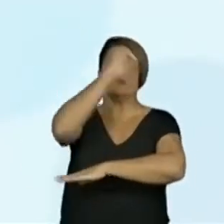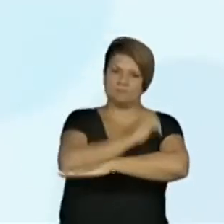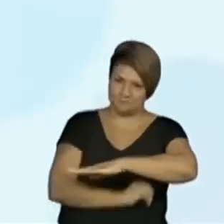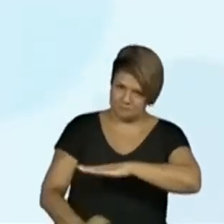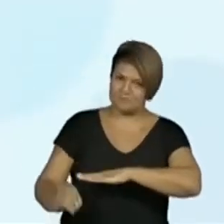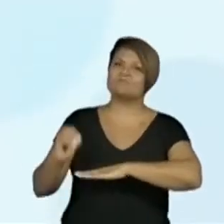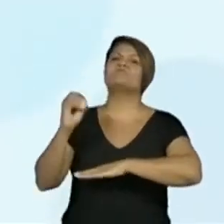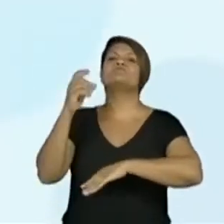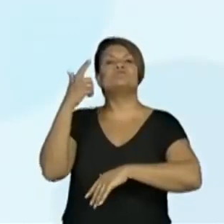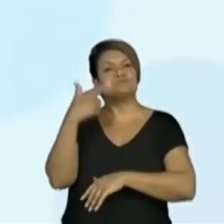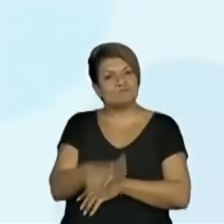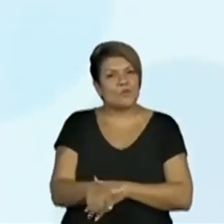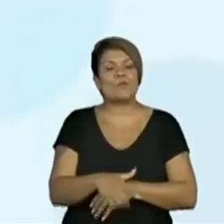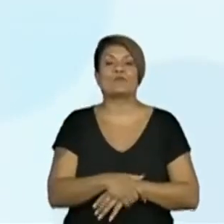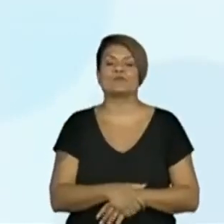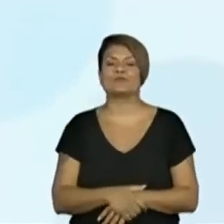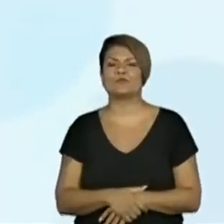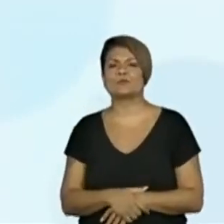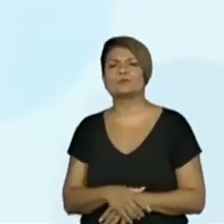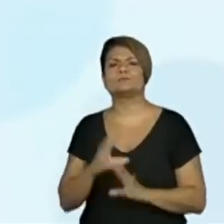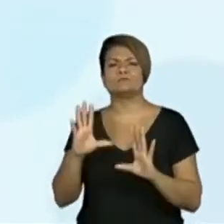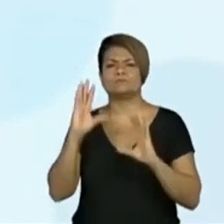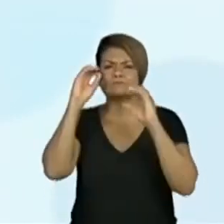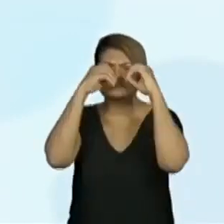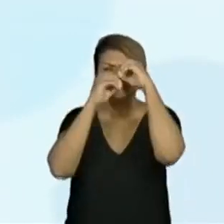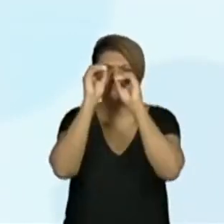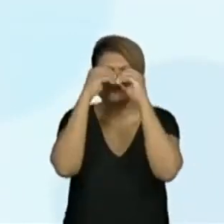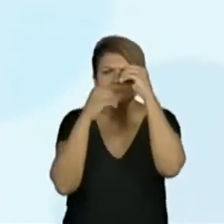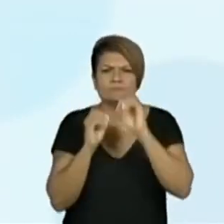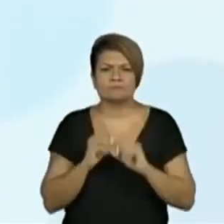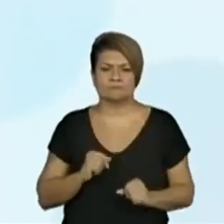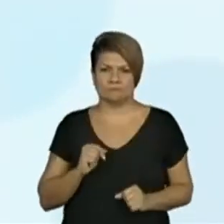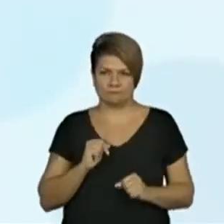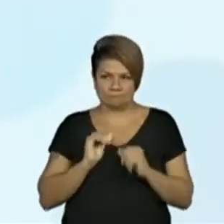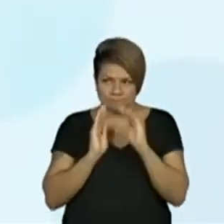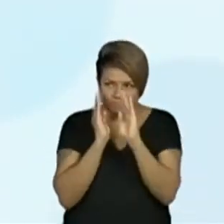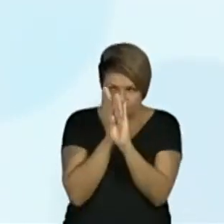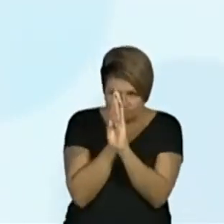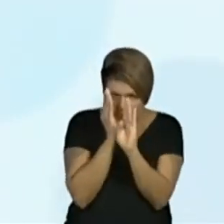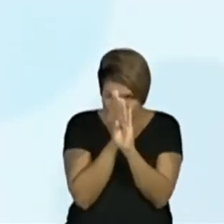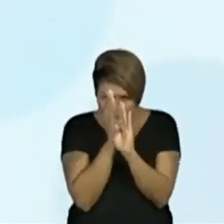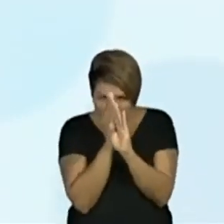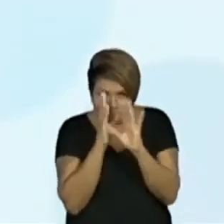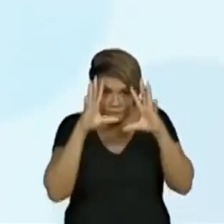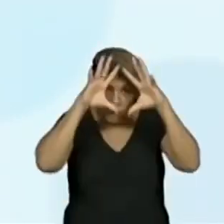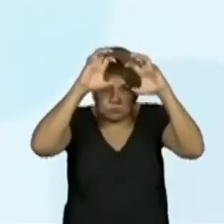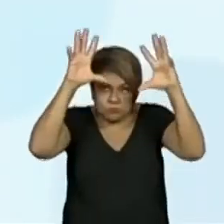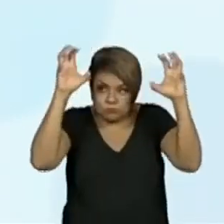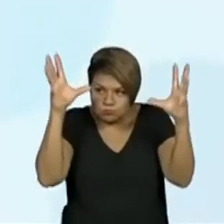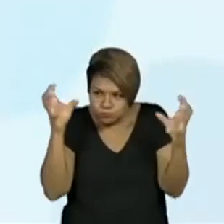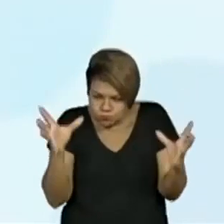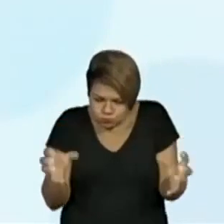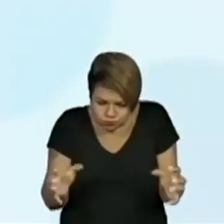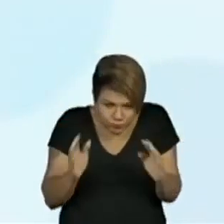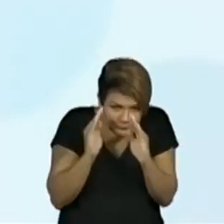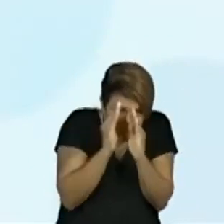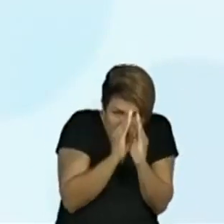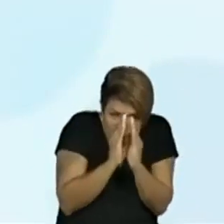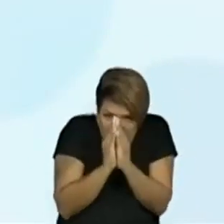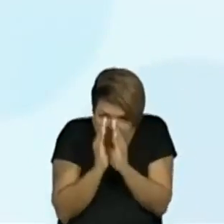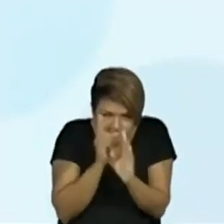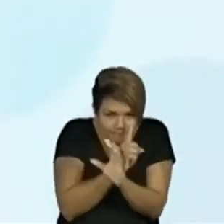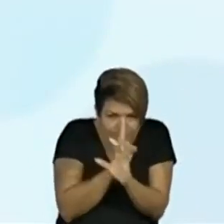seguinte. Noturno se escondeu perto de uma moita, próximo ao lago